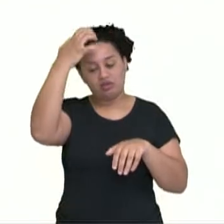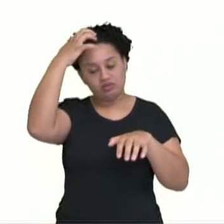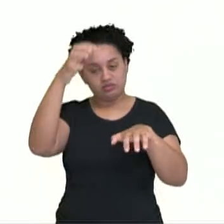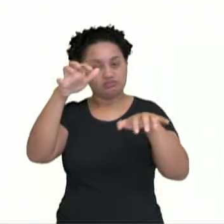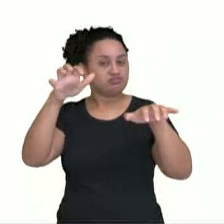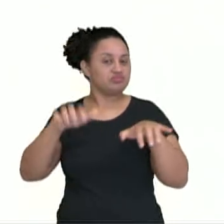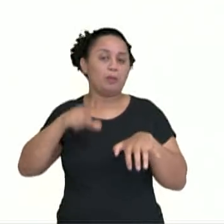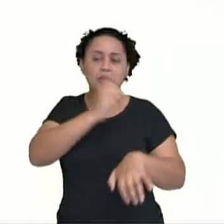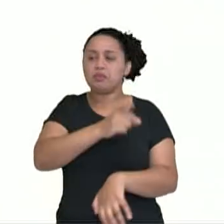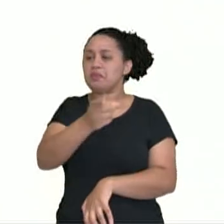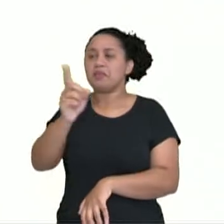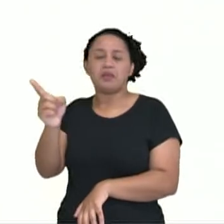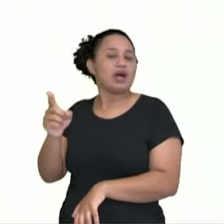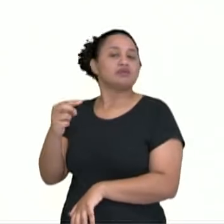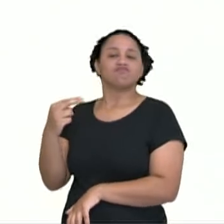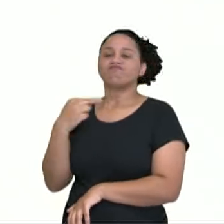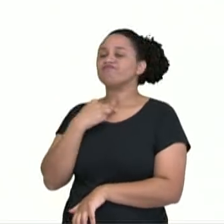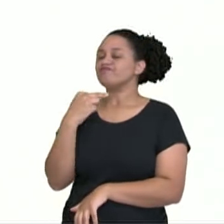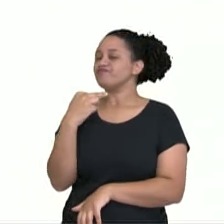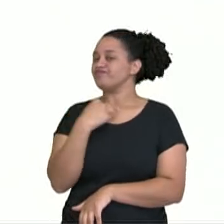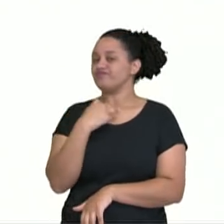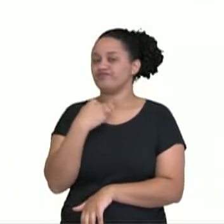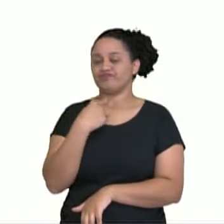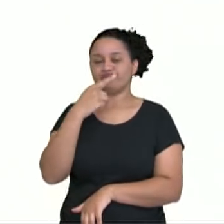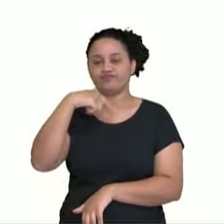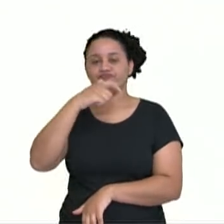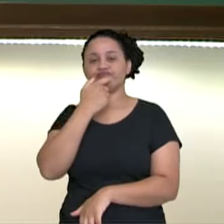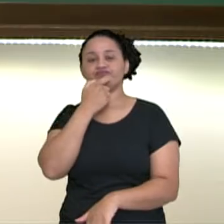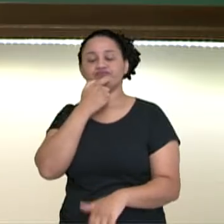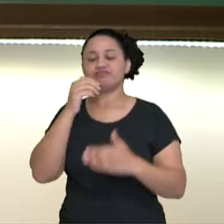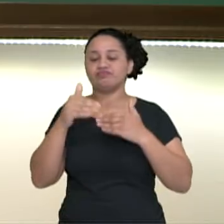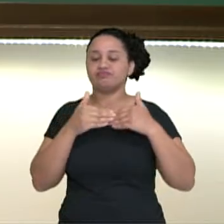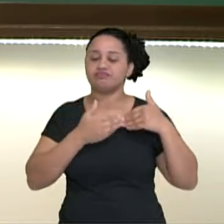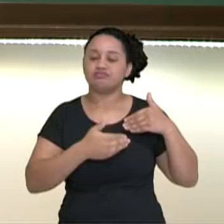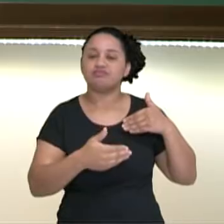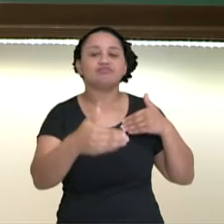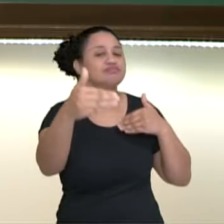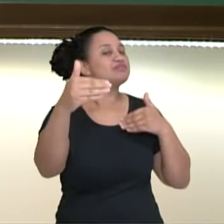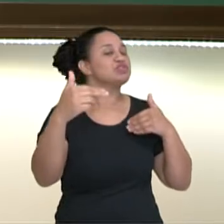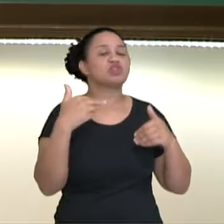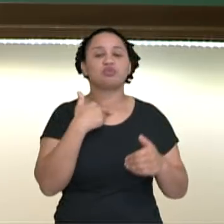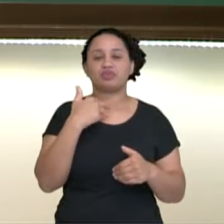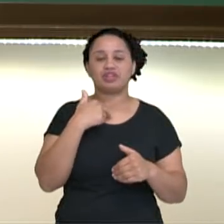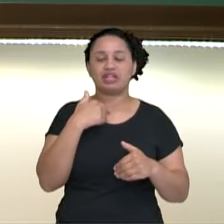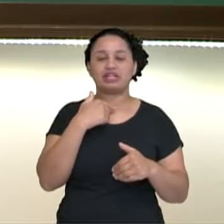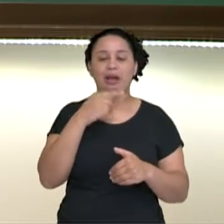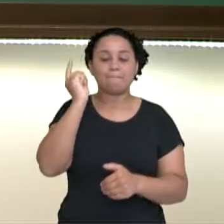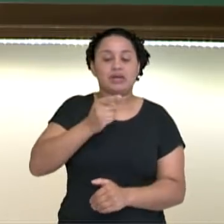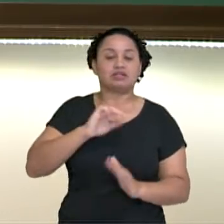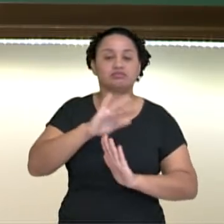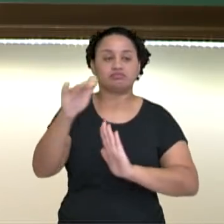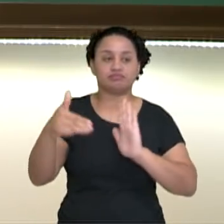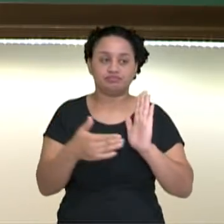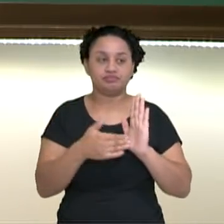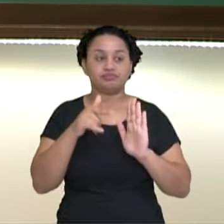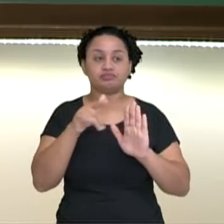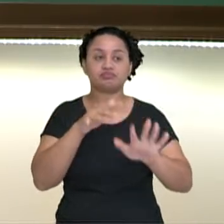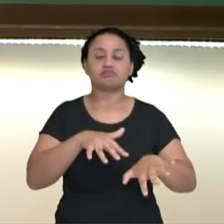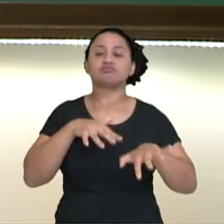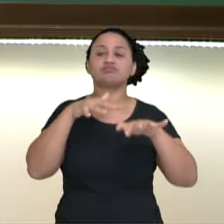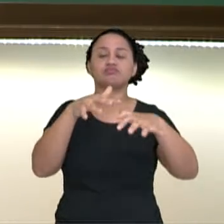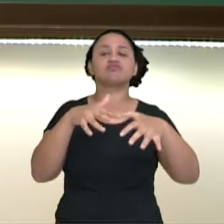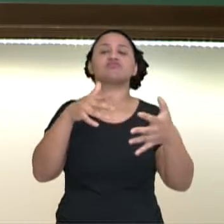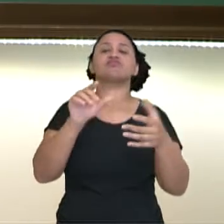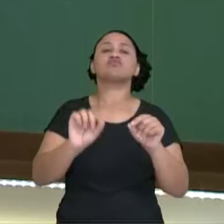não poderia mais ser praticado dentro da Inglaterra a partir daquele momento. Esse movimento